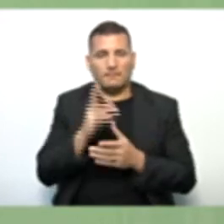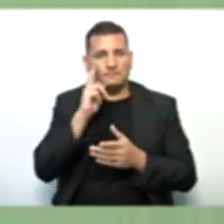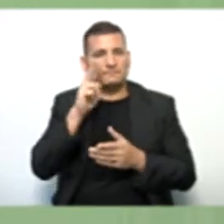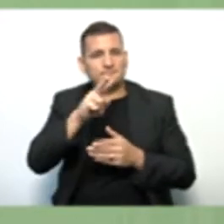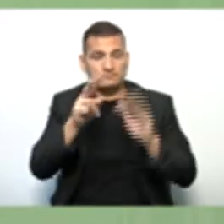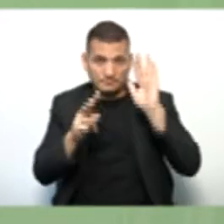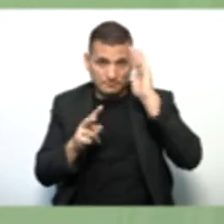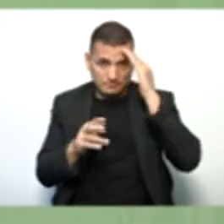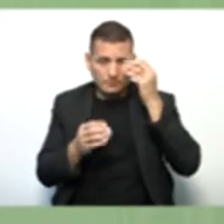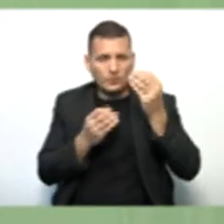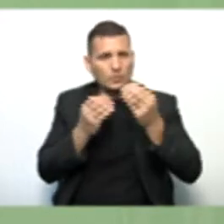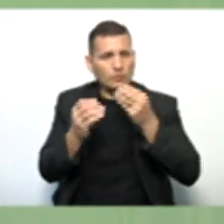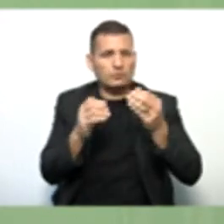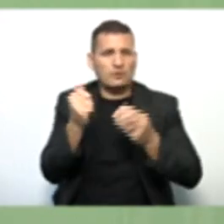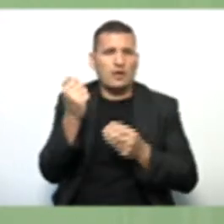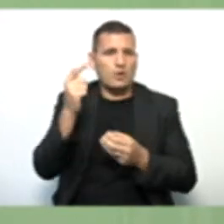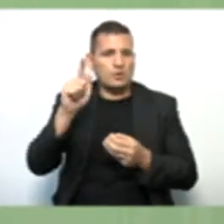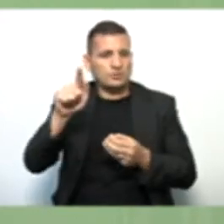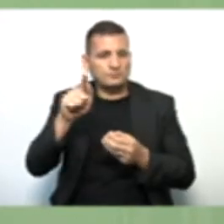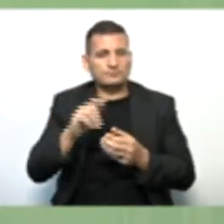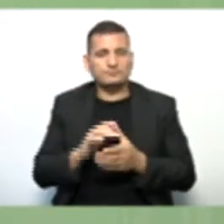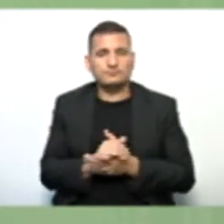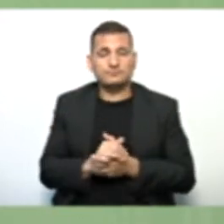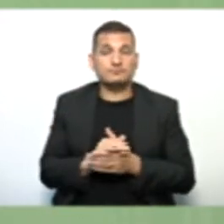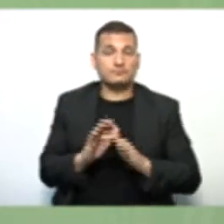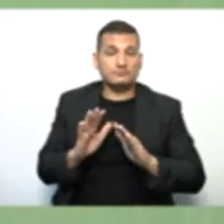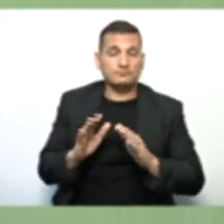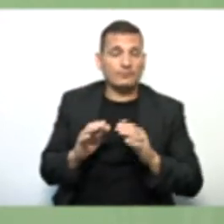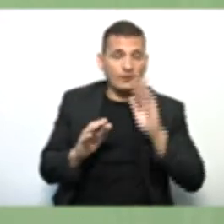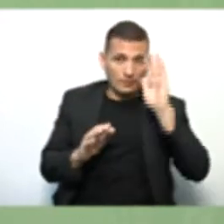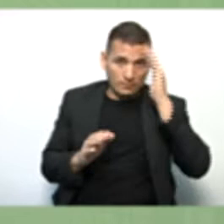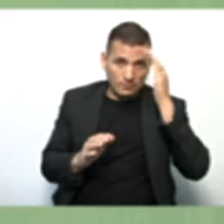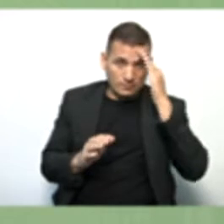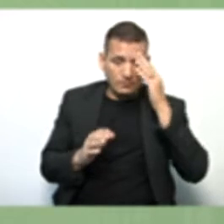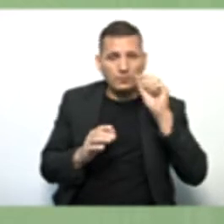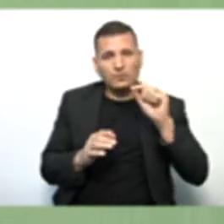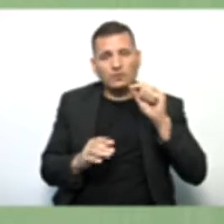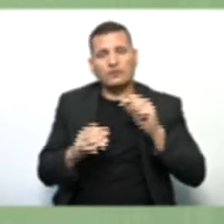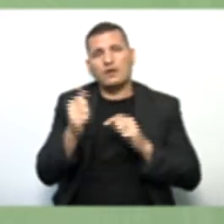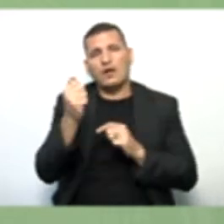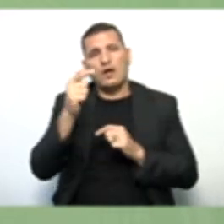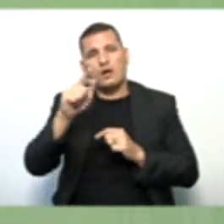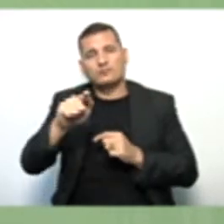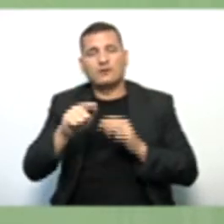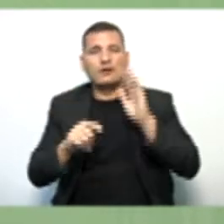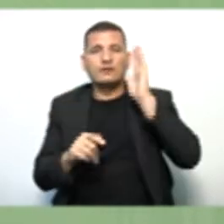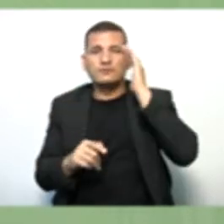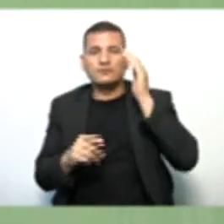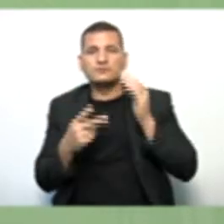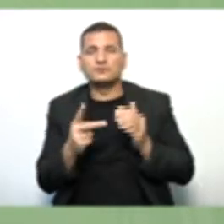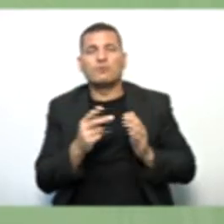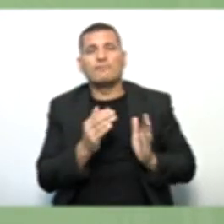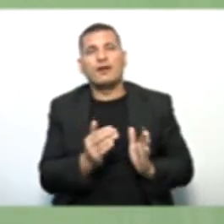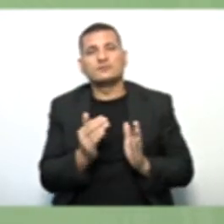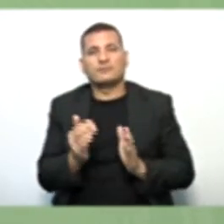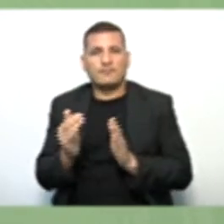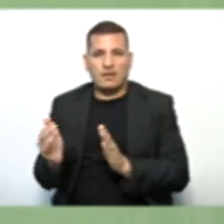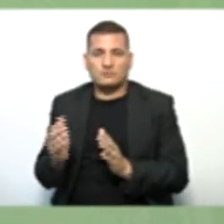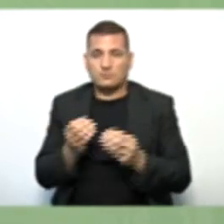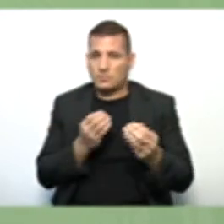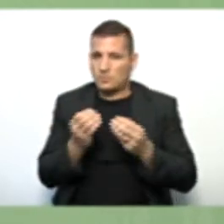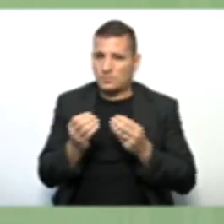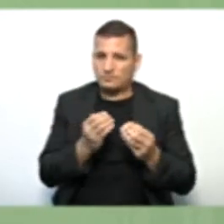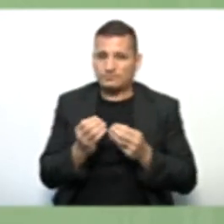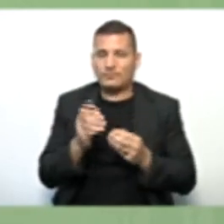entender como é que ele funciona de verdade mesmo. O que é? A gente pode entender o algoritmo já aprendendo as etapas dele, tá? De como ele